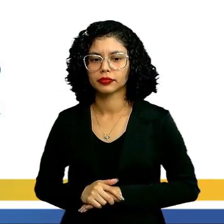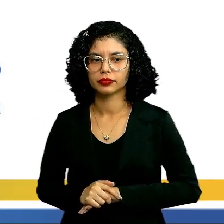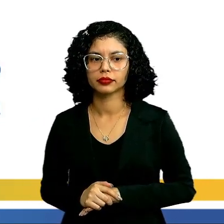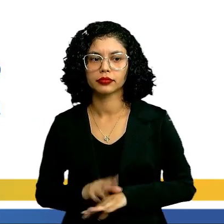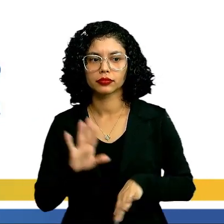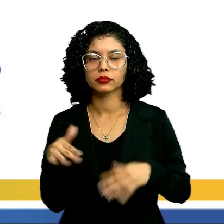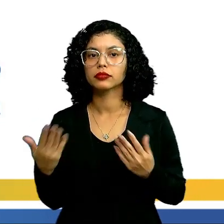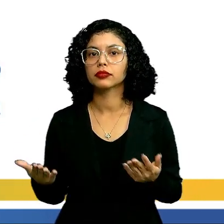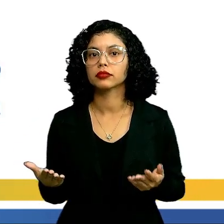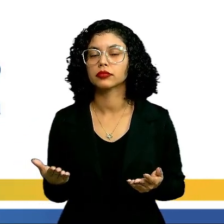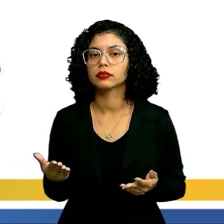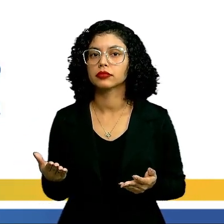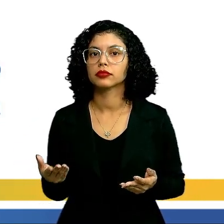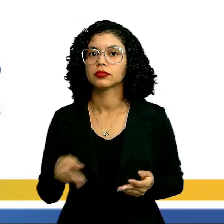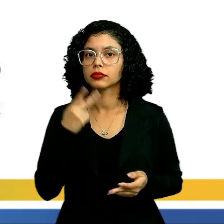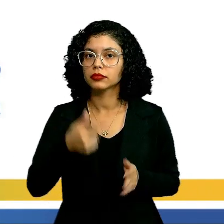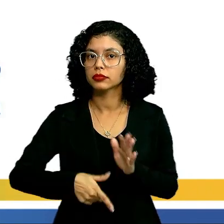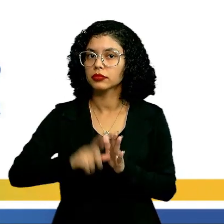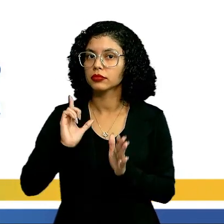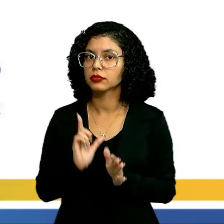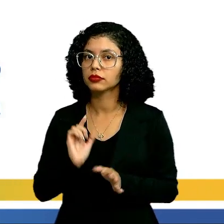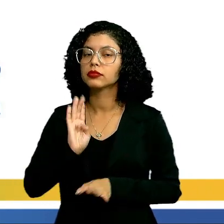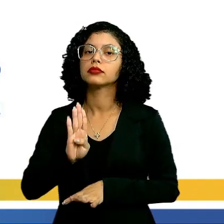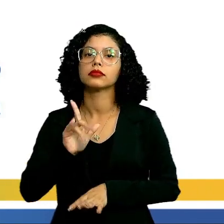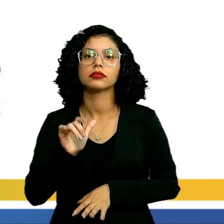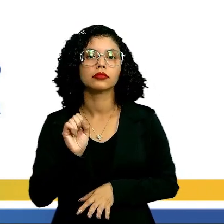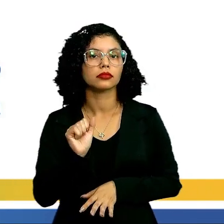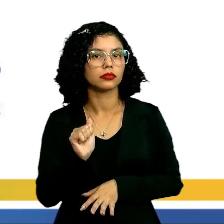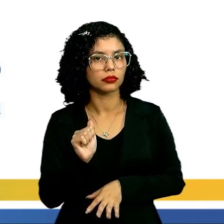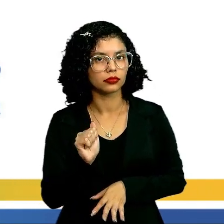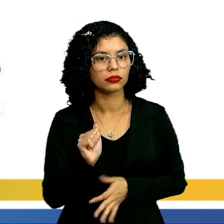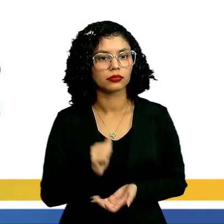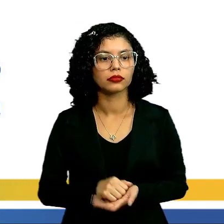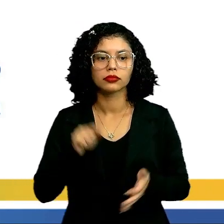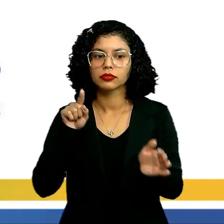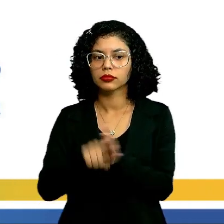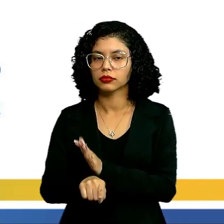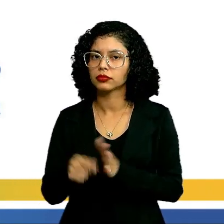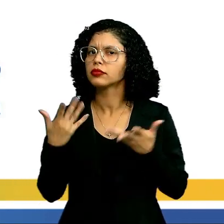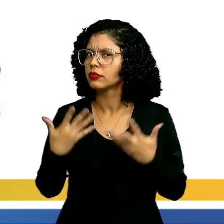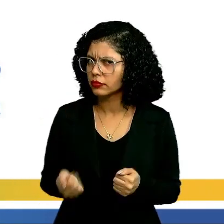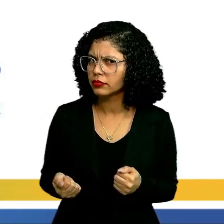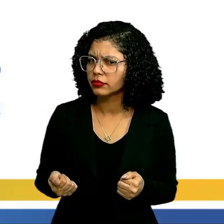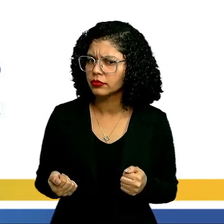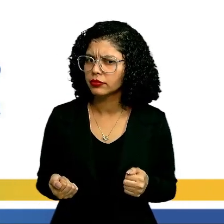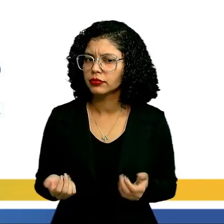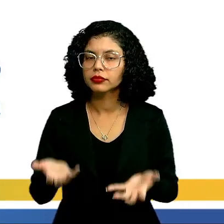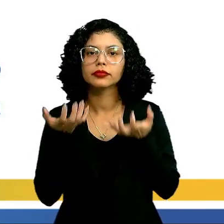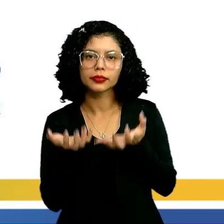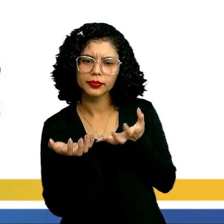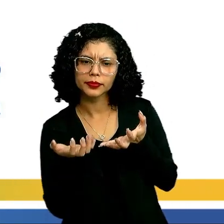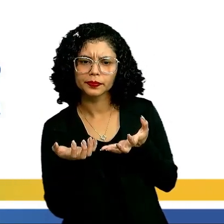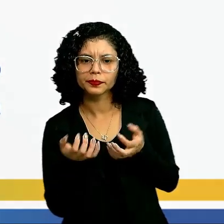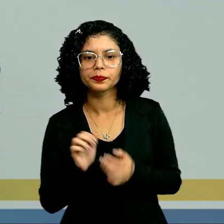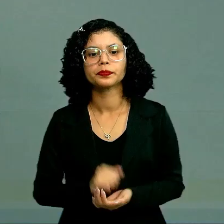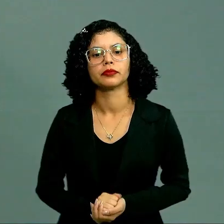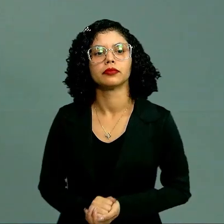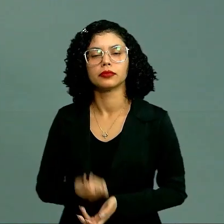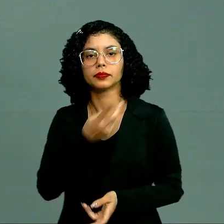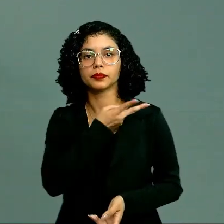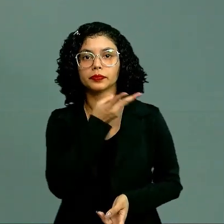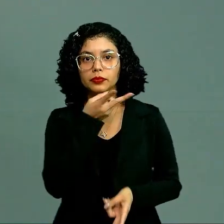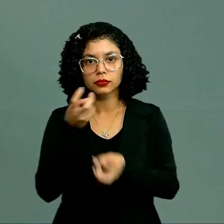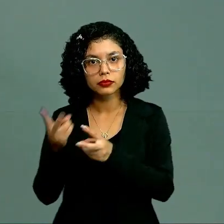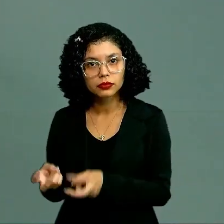a que tipo de doce que já foi citado no texto? As balas. E perguntou, aceita? Observe que a